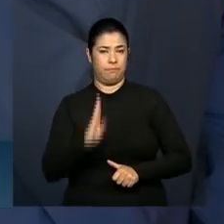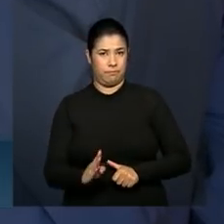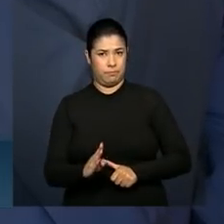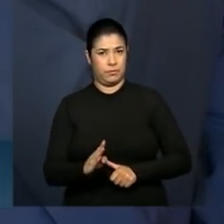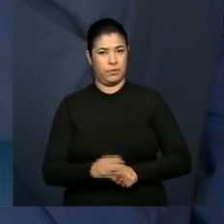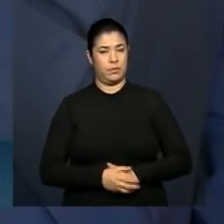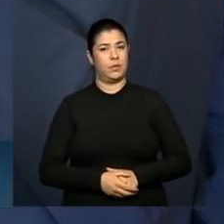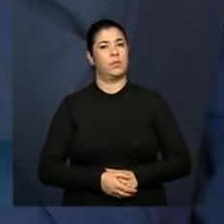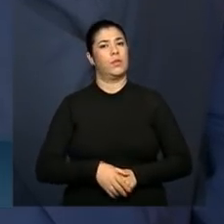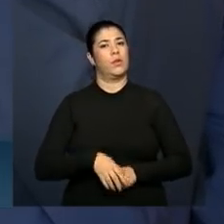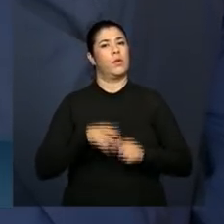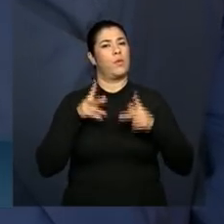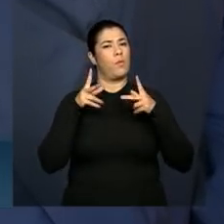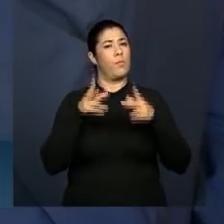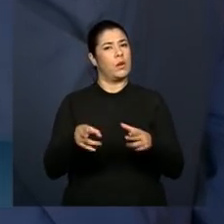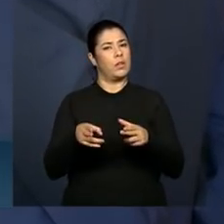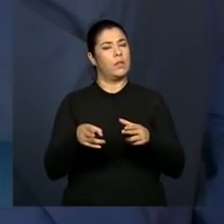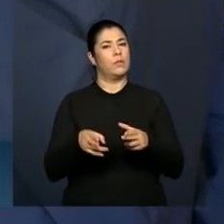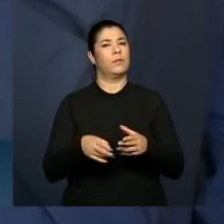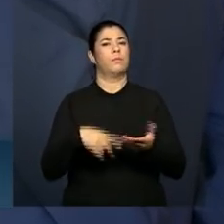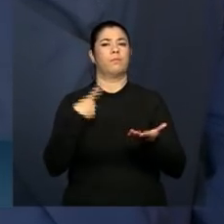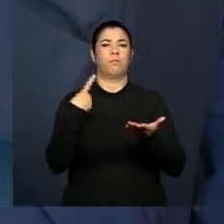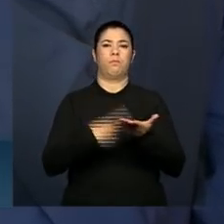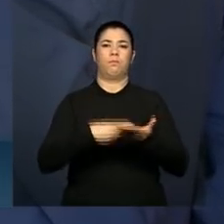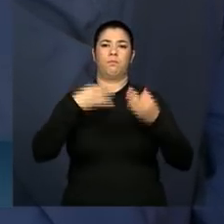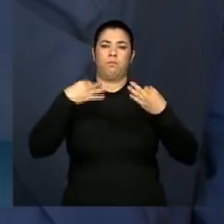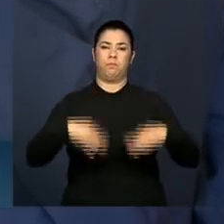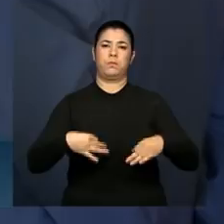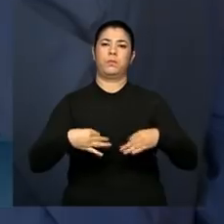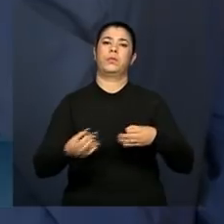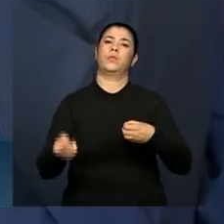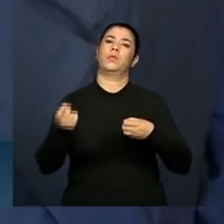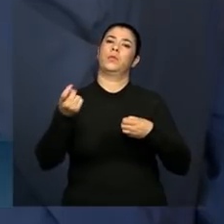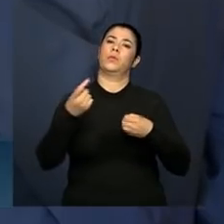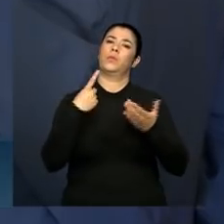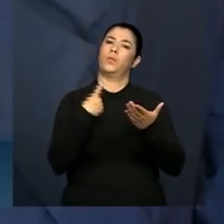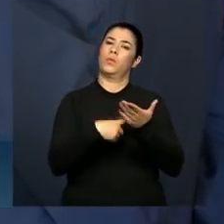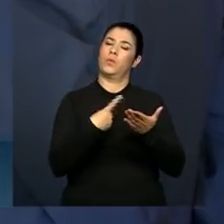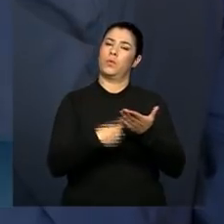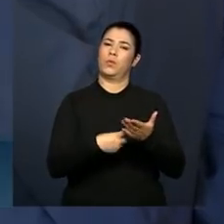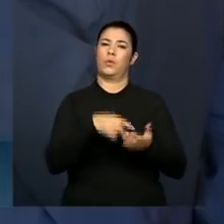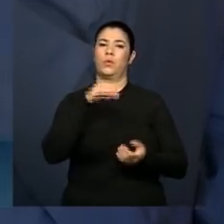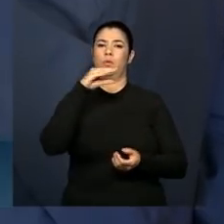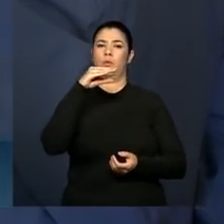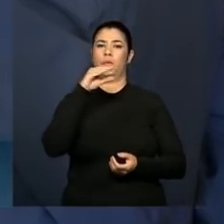prevê a Convenção de Viena sobre Relações Diplomáticas.